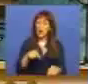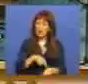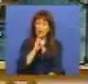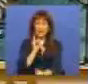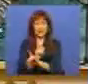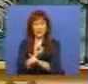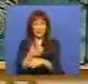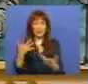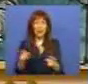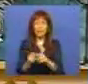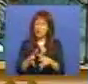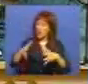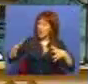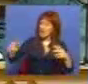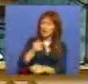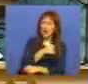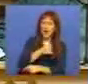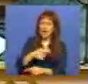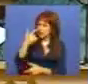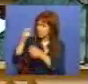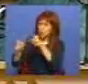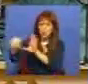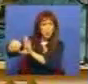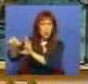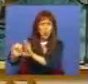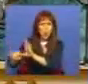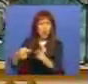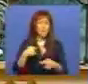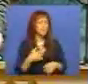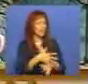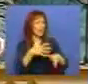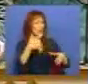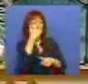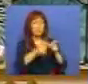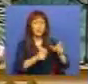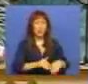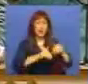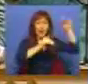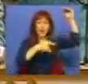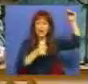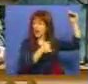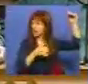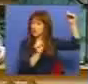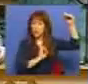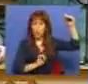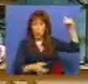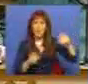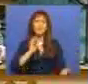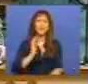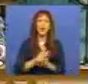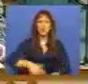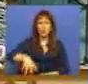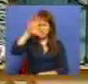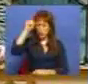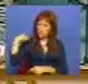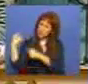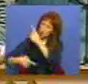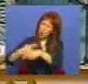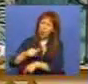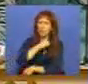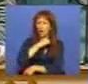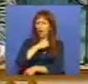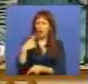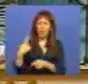mesmo tempo que crescem as casas sem gente, cresce a gente sem casas. Os últimos governos sucessivamente descuraram